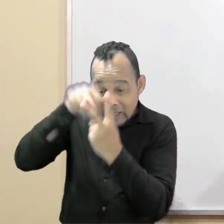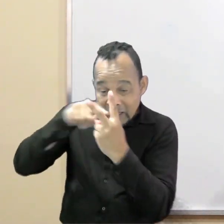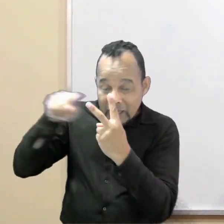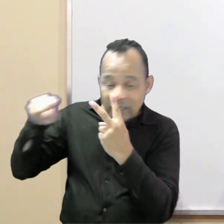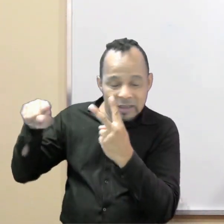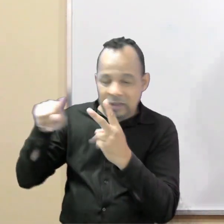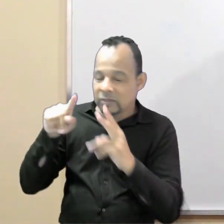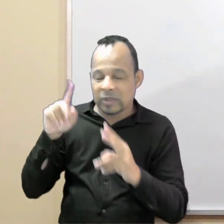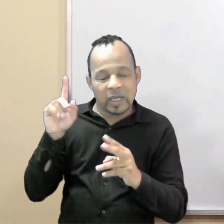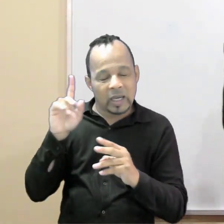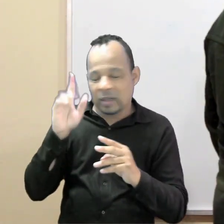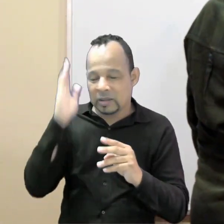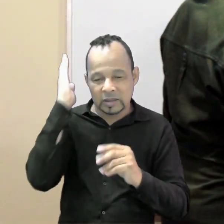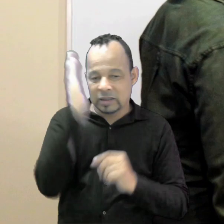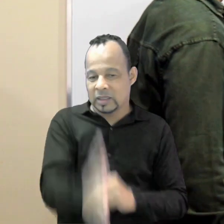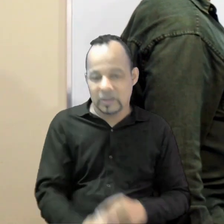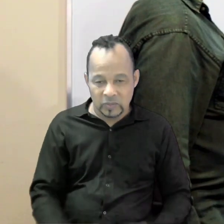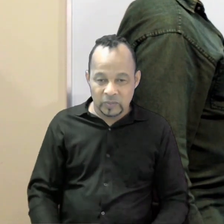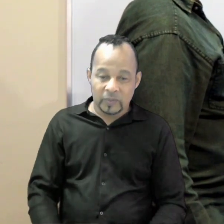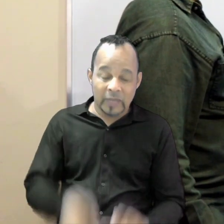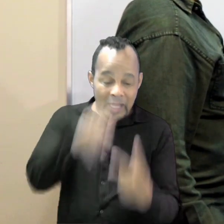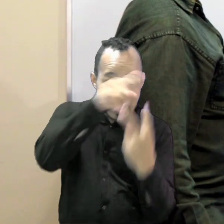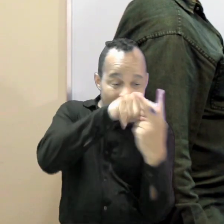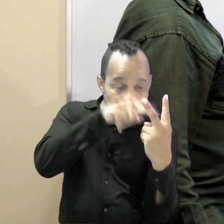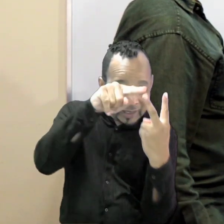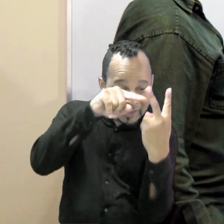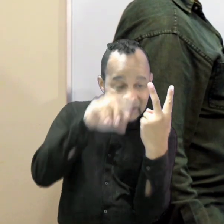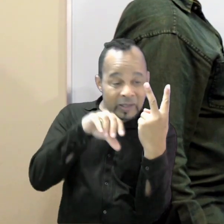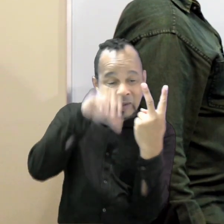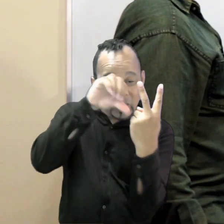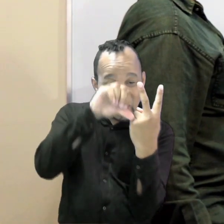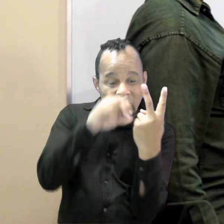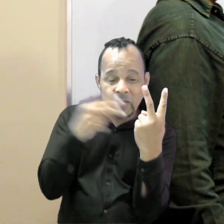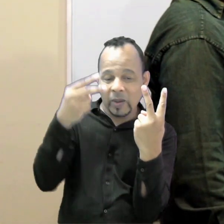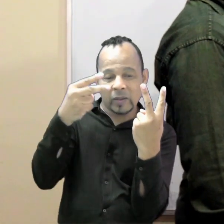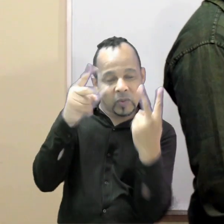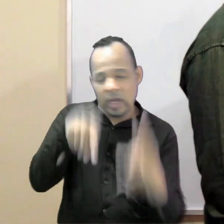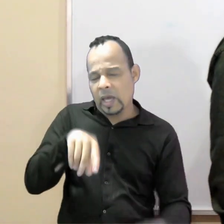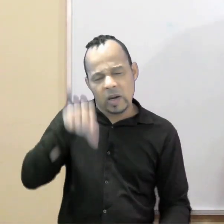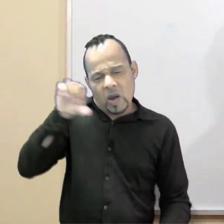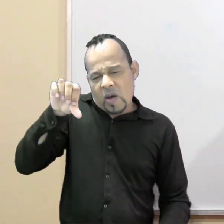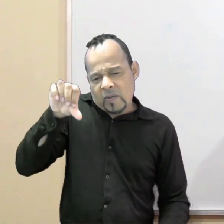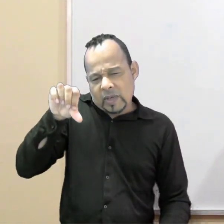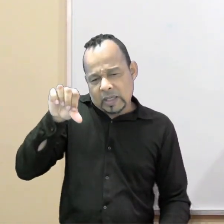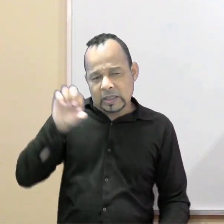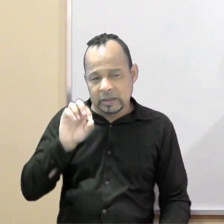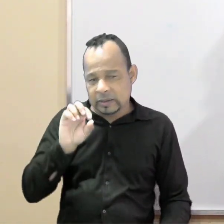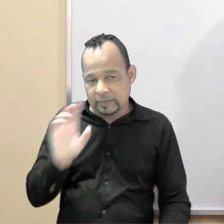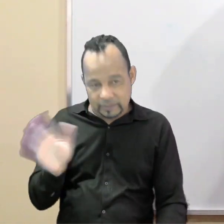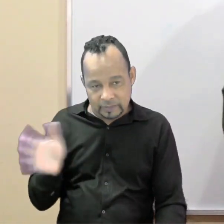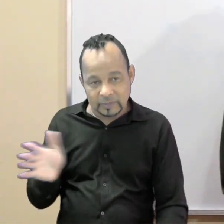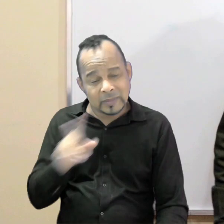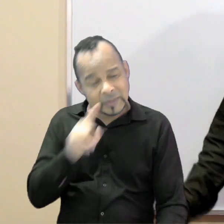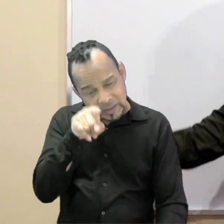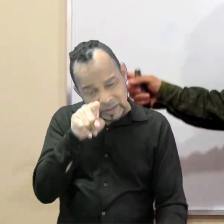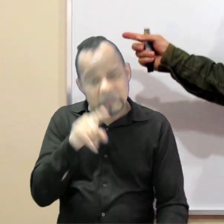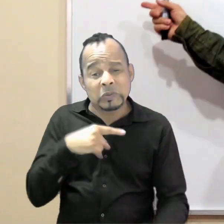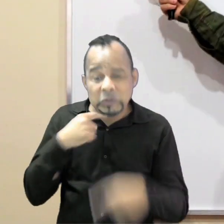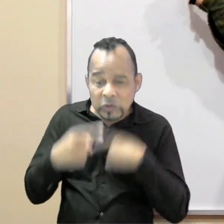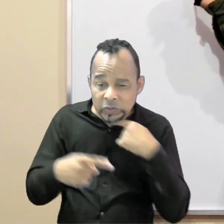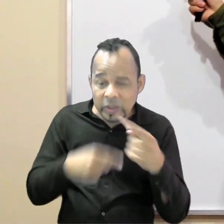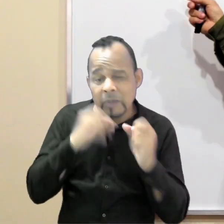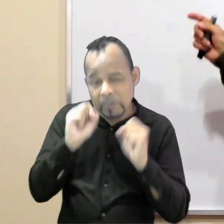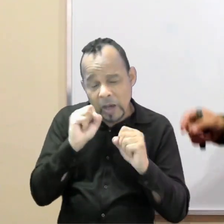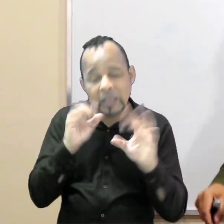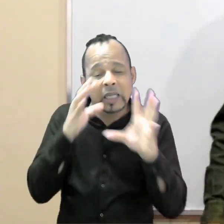direto, beleza? Que o módulo de A vetorial B é 9. E se você tiver dúvida,